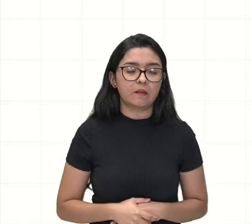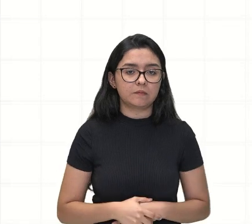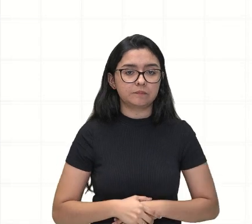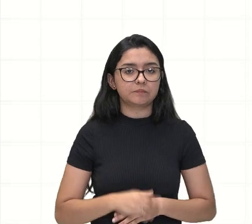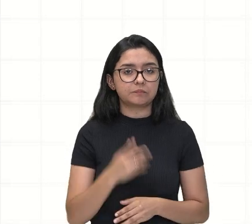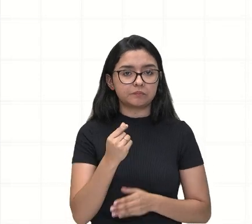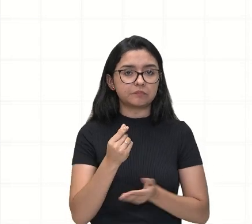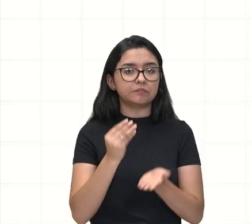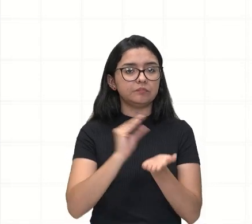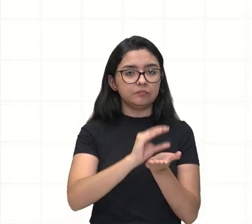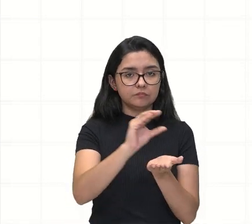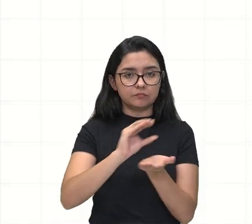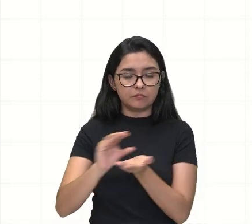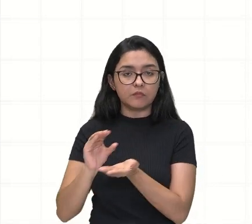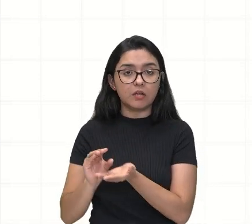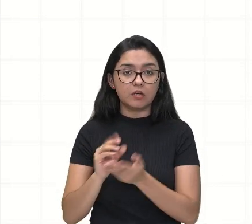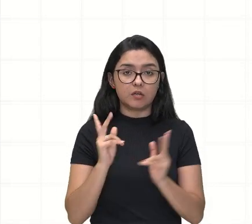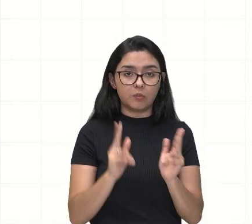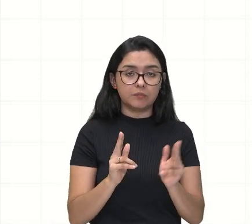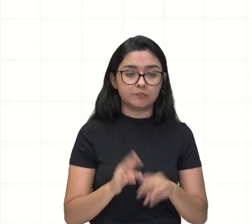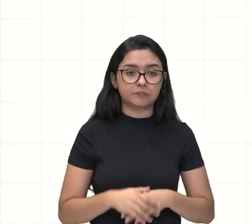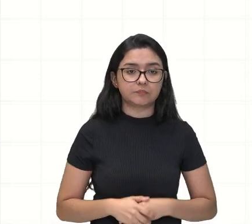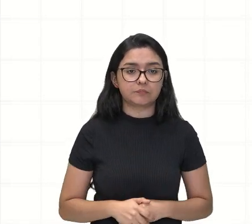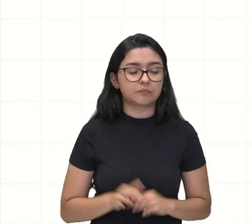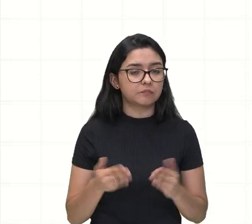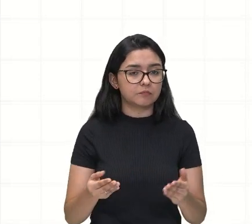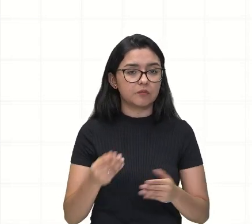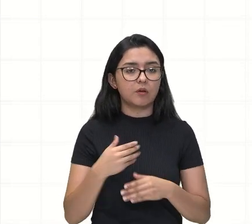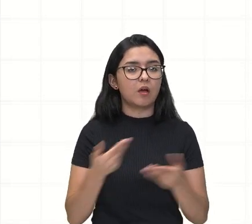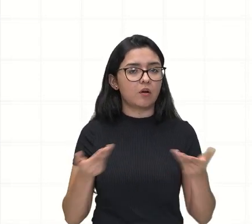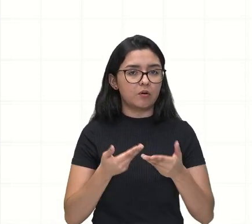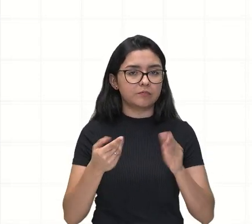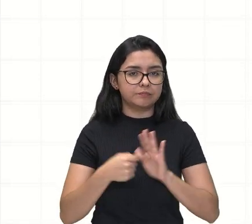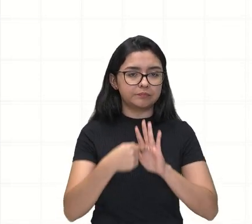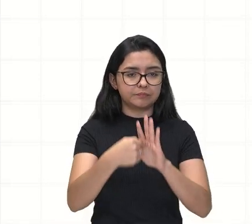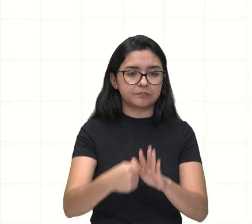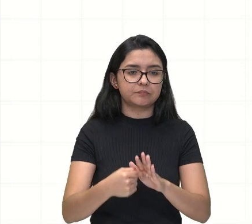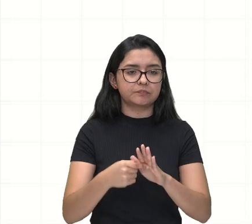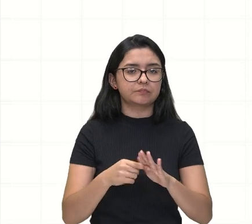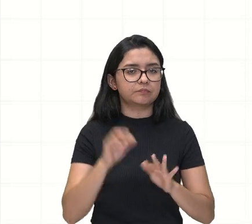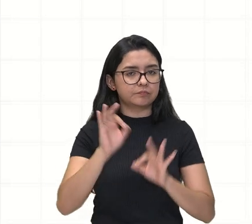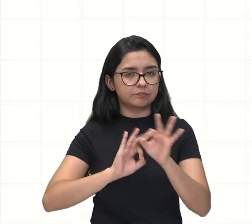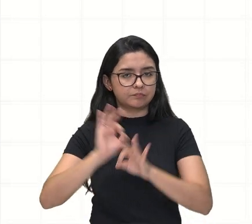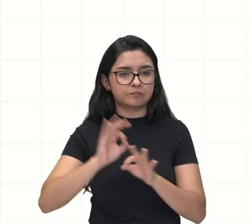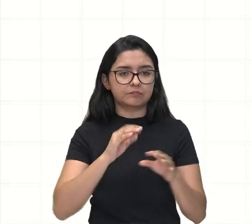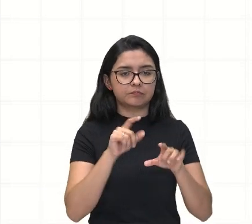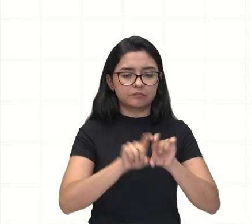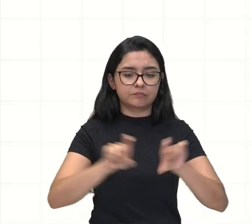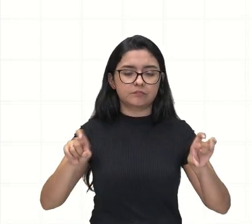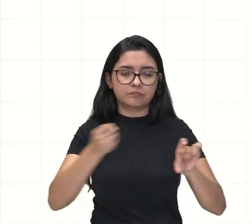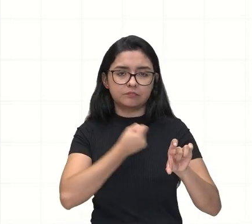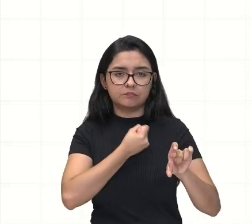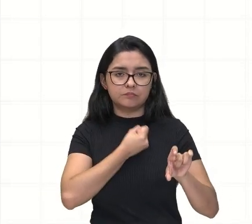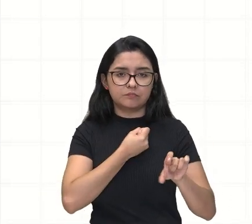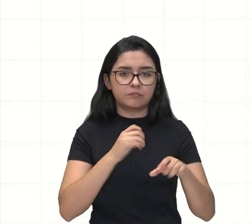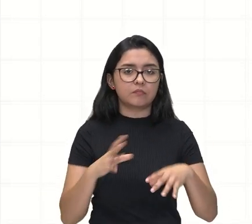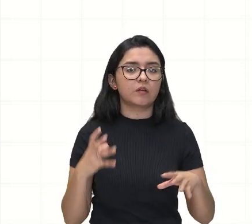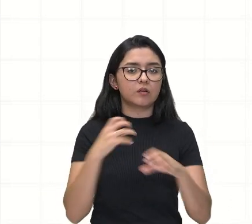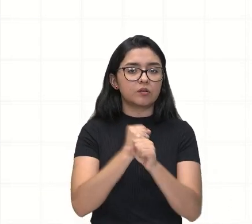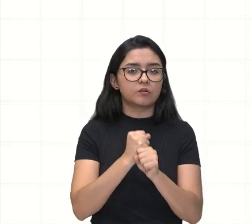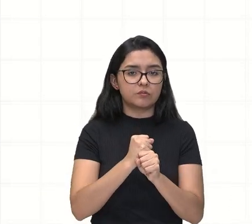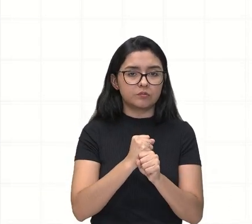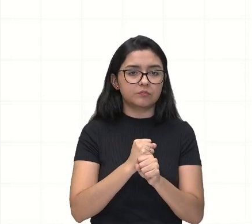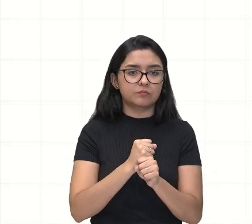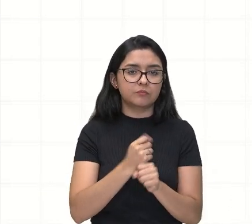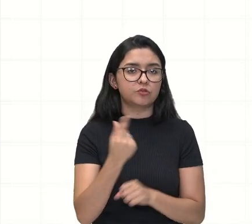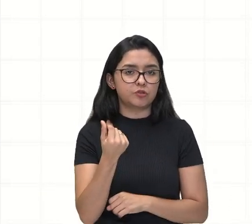3 partes iguais. Tudo bem? Vamos escrever a expressão, então, que representa a soma do dinheiro que eles